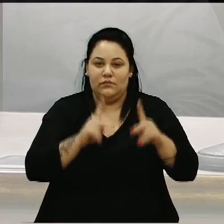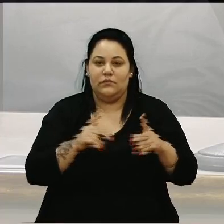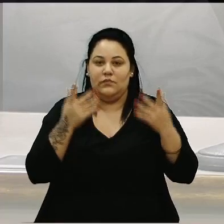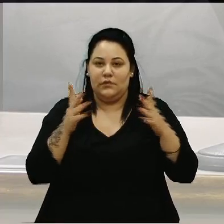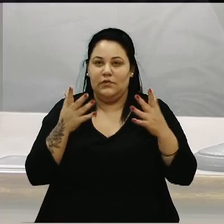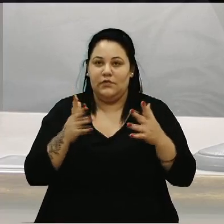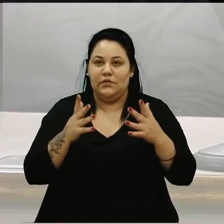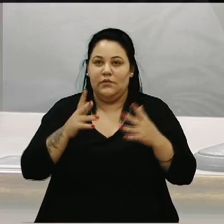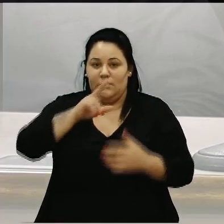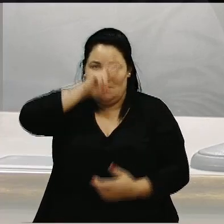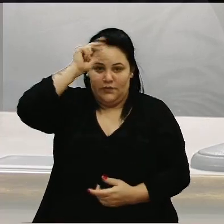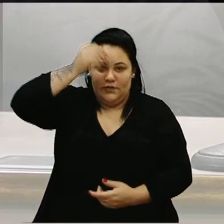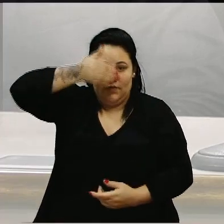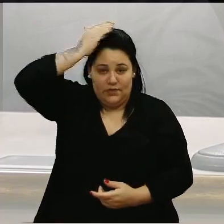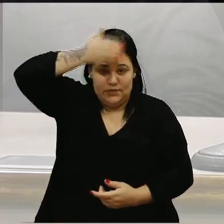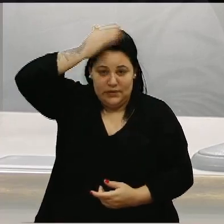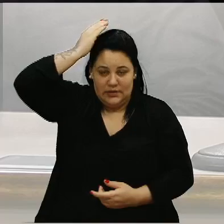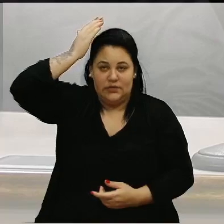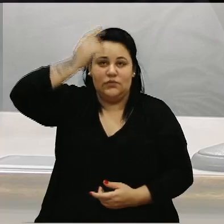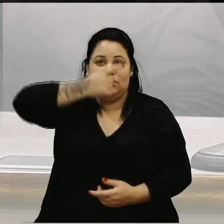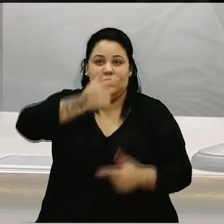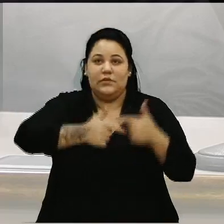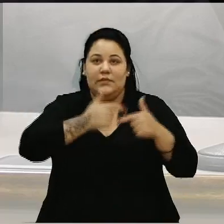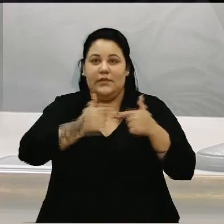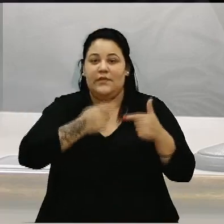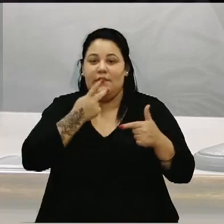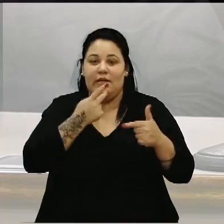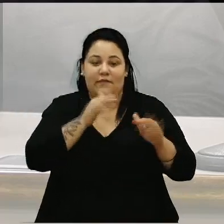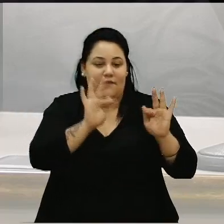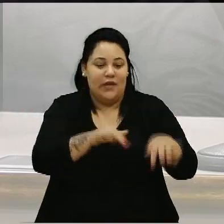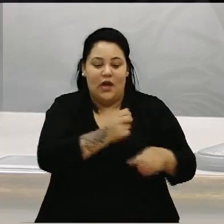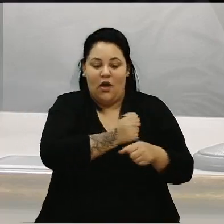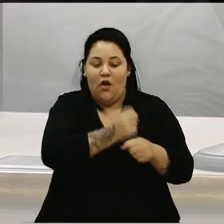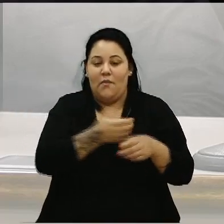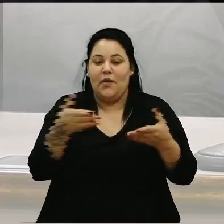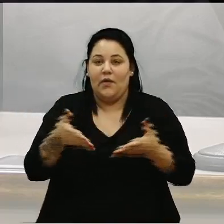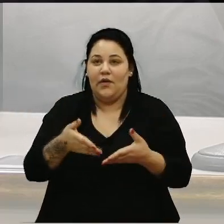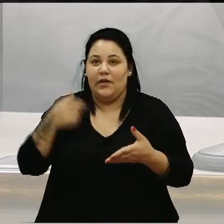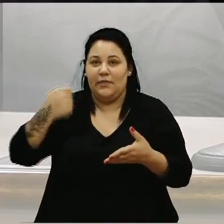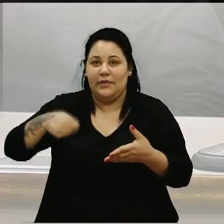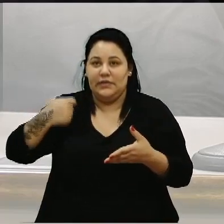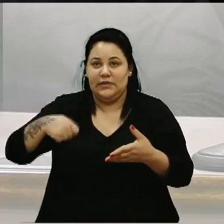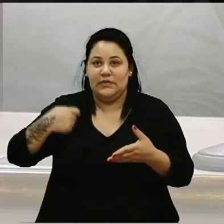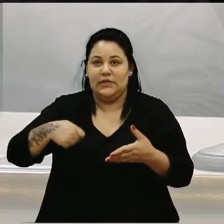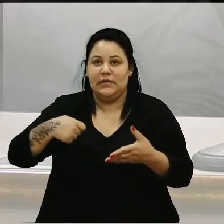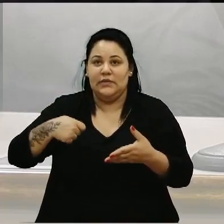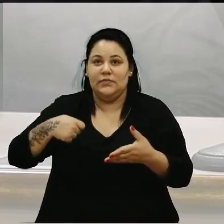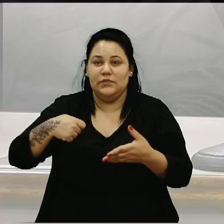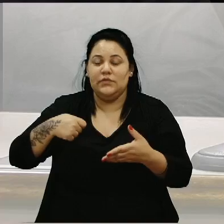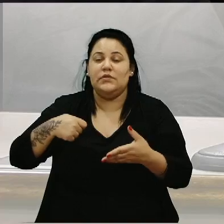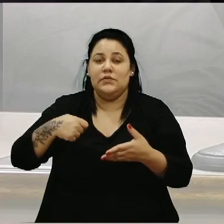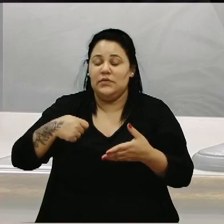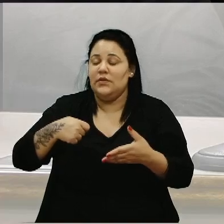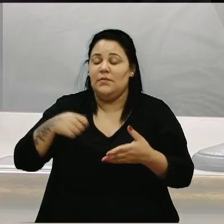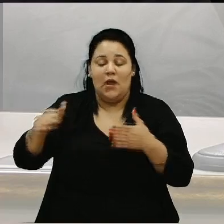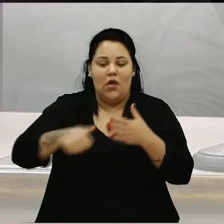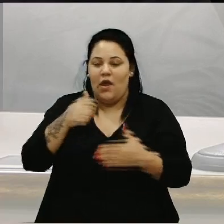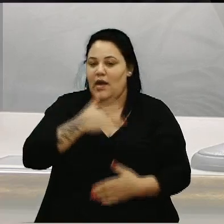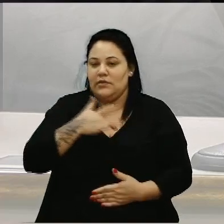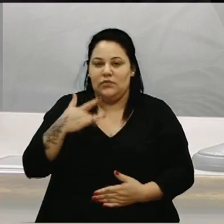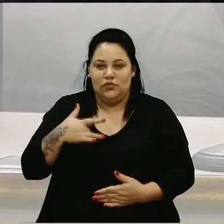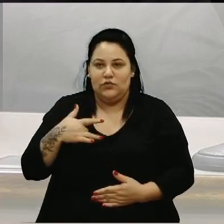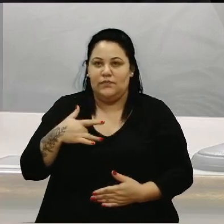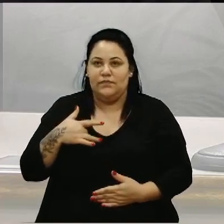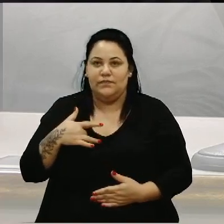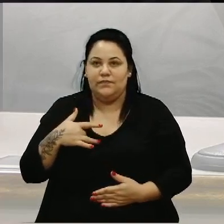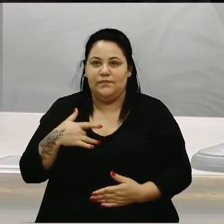Alceu, inclusive, a senhora trabalhava no ACER e disse, chega de obra agora, vamos garantir os leitos para a saúde, ninguém vai ficar desassistido sem leito. Entre asfaltar